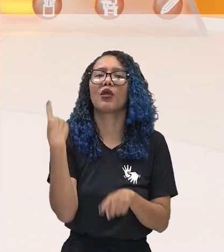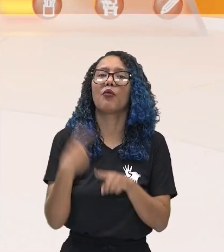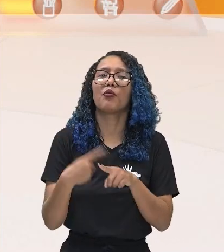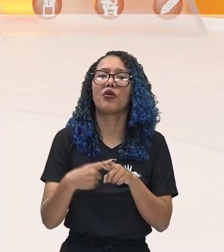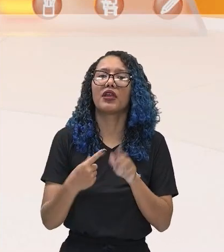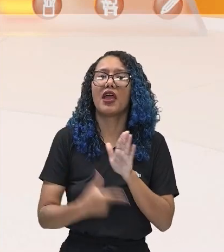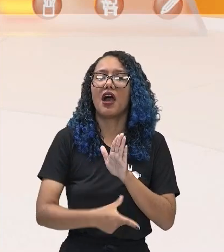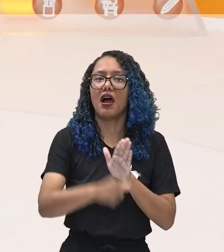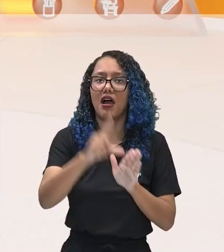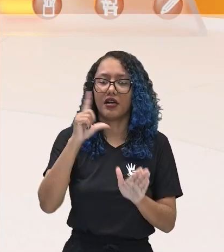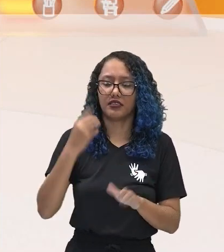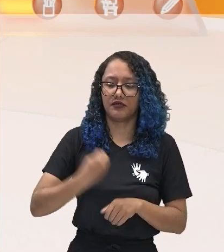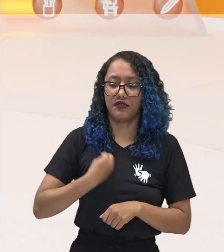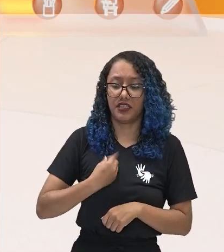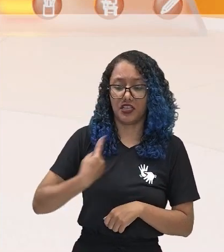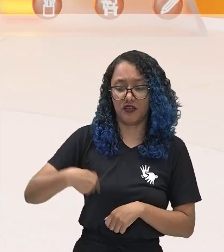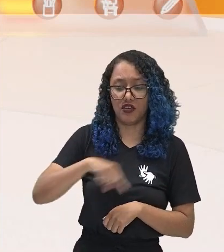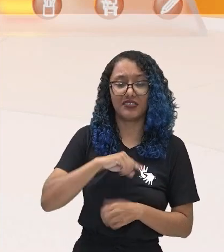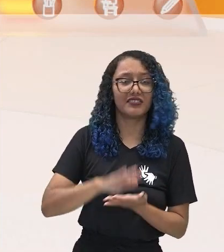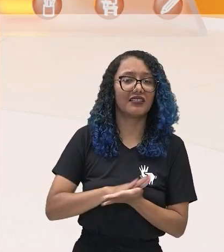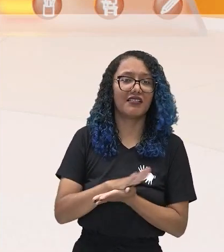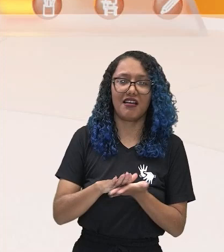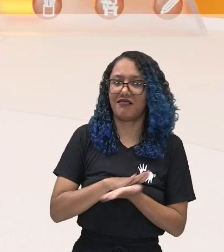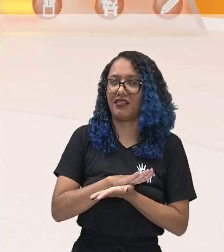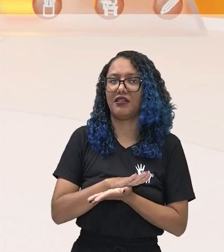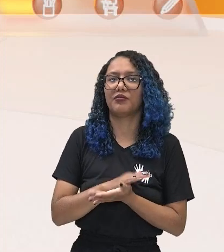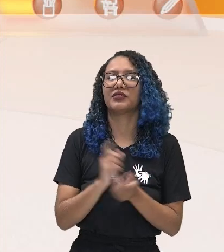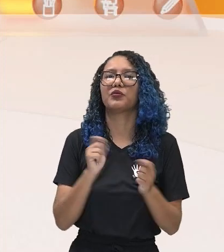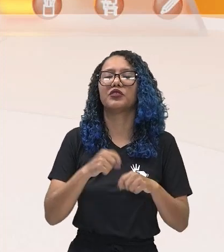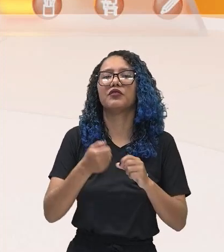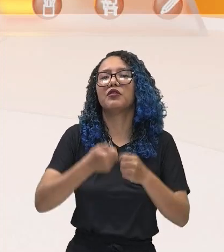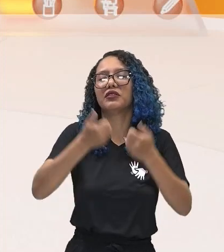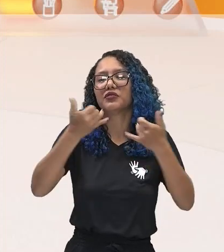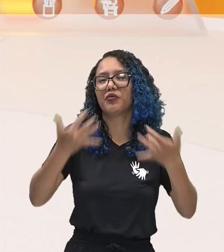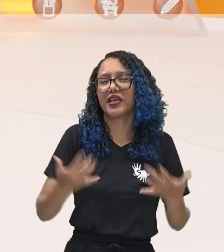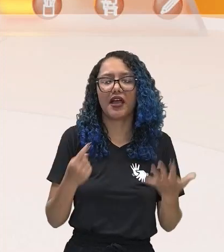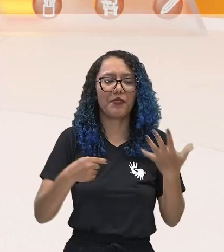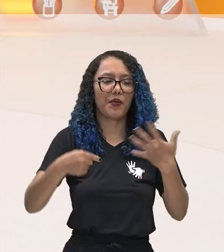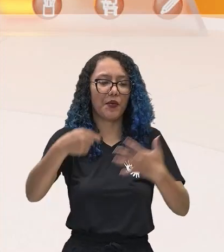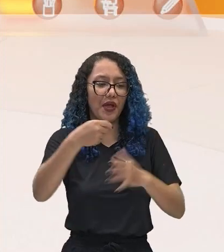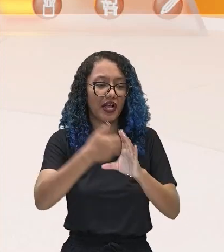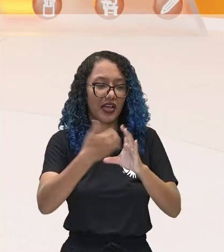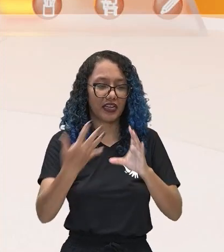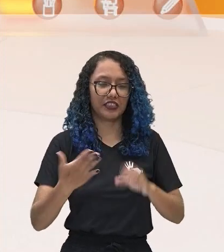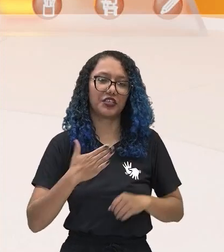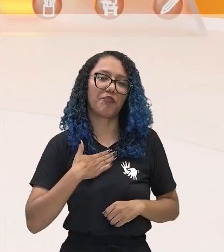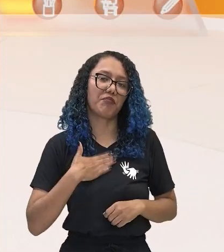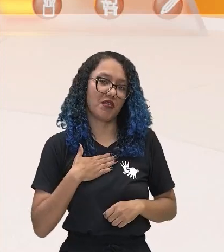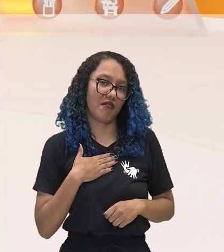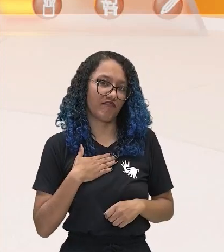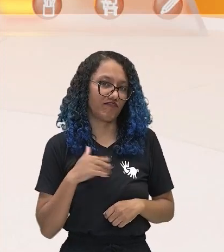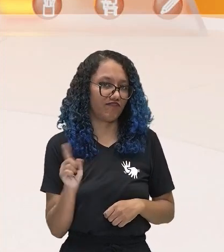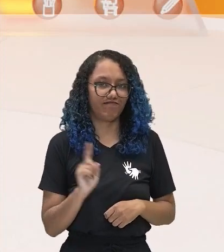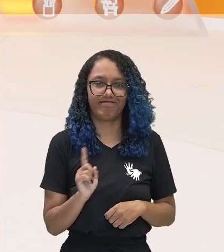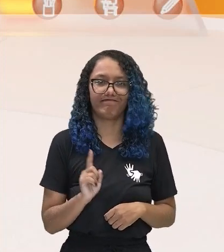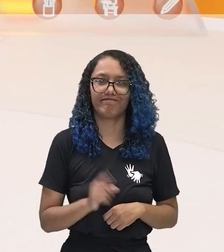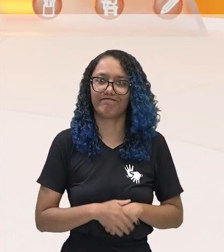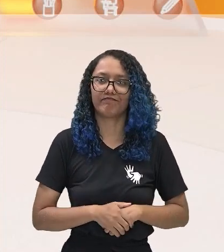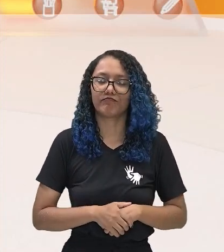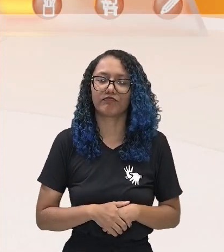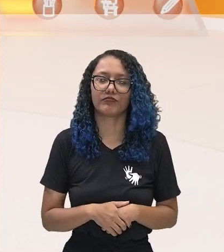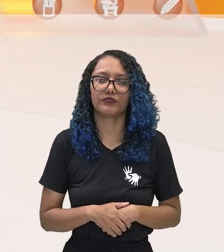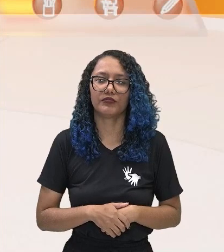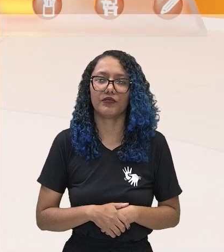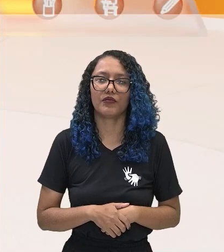nossa existência para definir o que somos. Não é? Nós vamos entender isso daí quando a